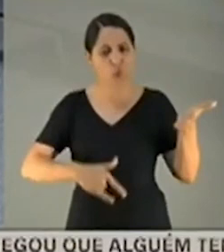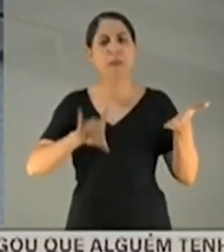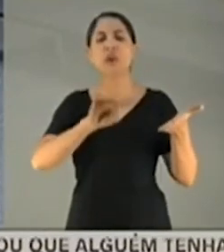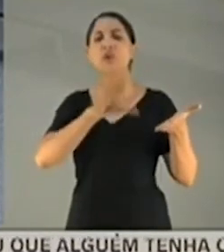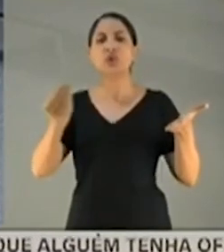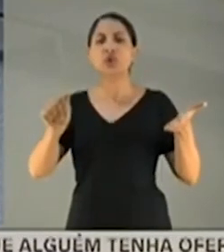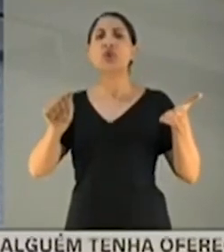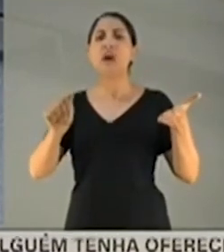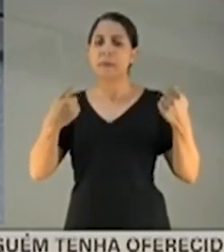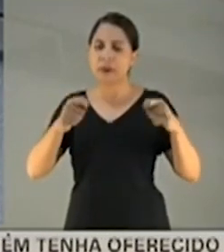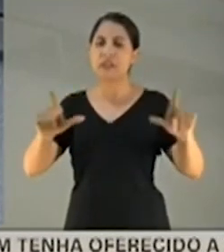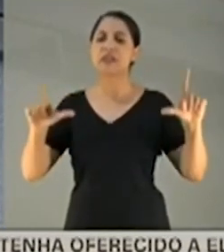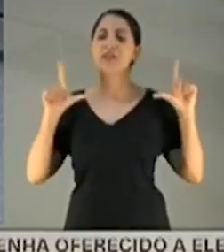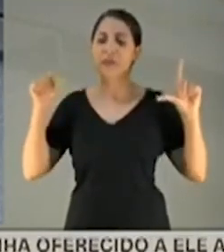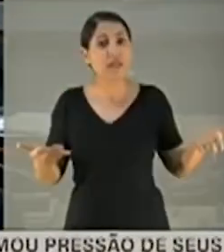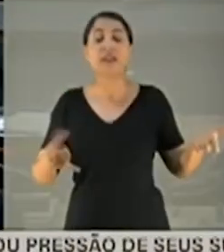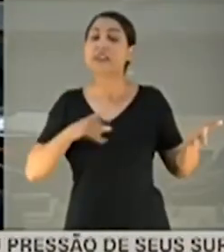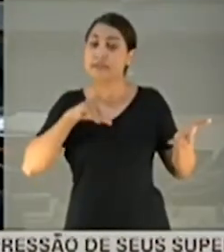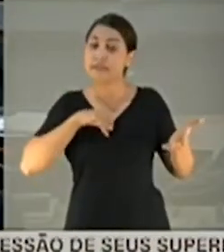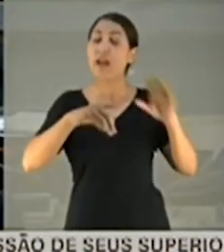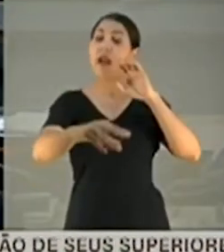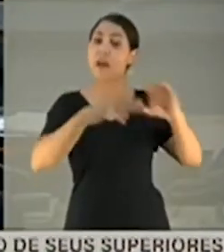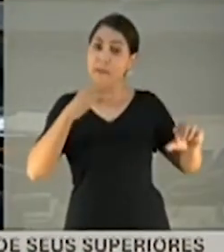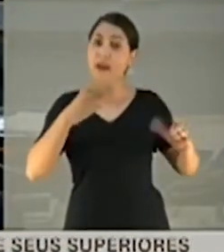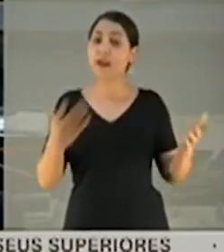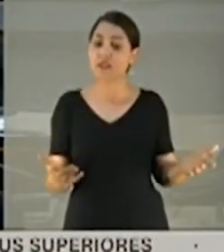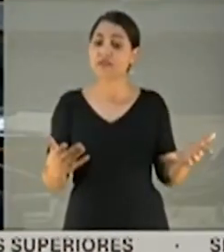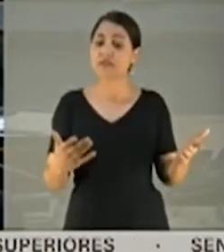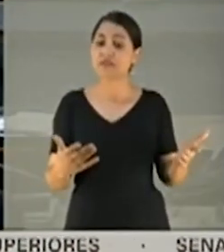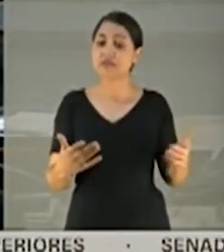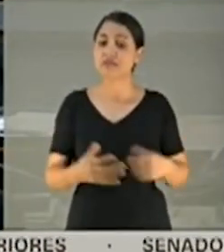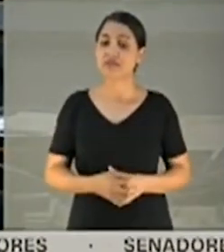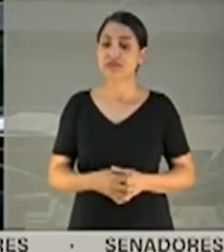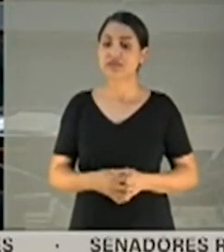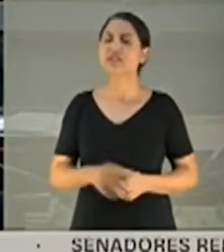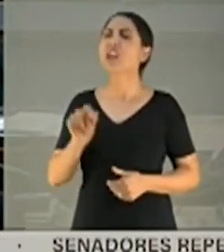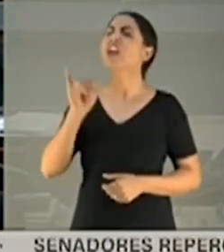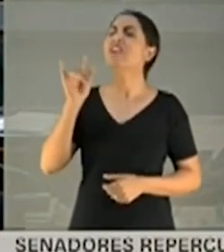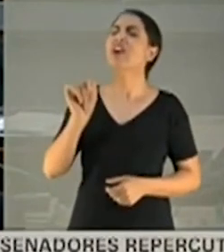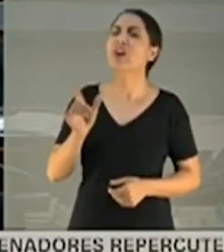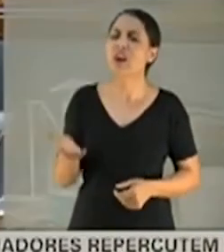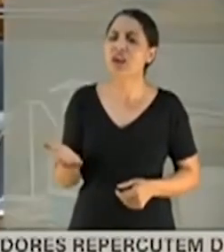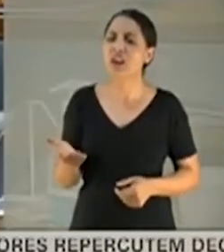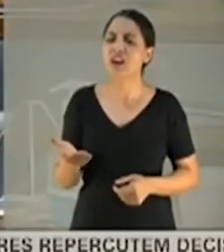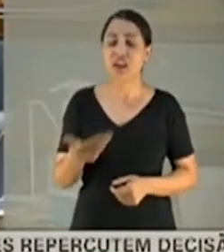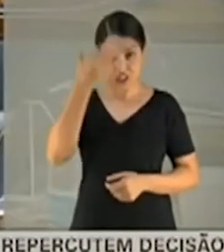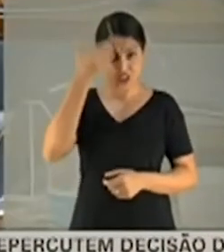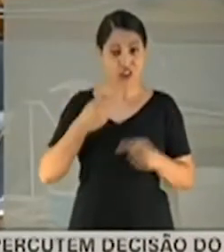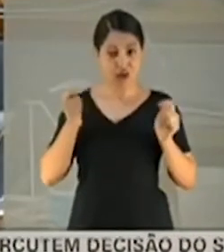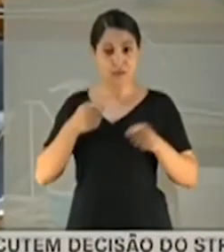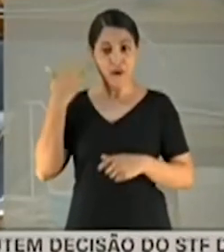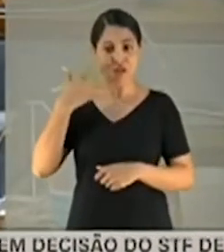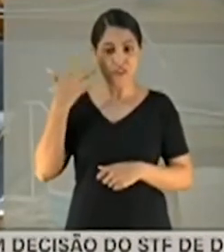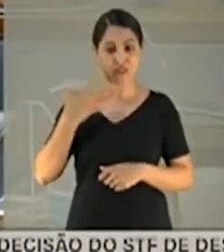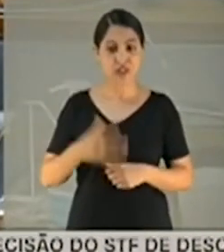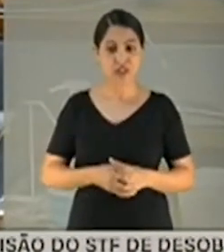Excelência apresenta nesta CPI, por favor. Como é que ele está dizendo, hein? Posso falar agora? Está dizendo que o